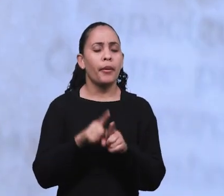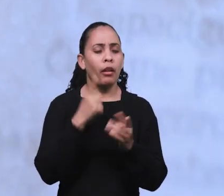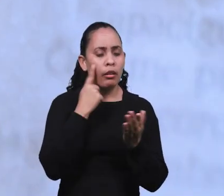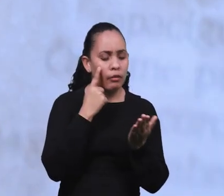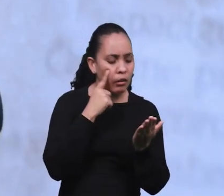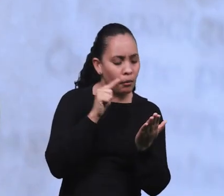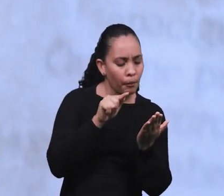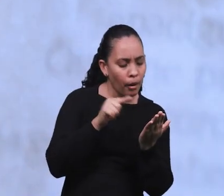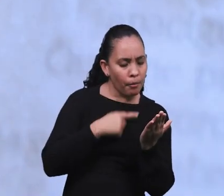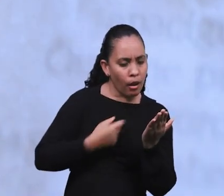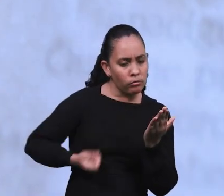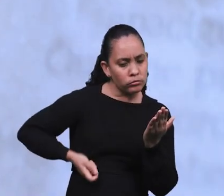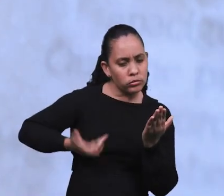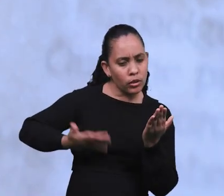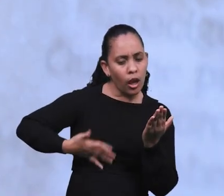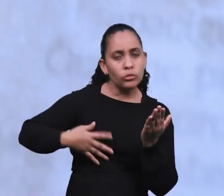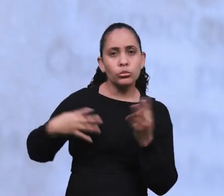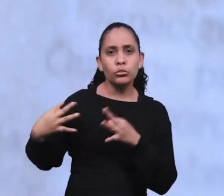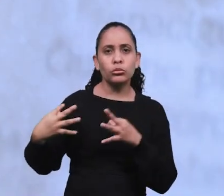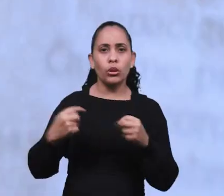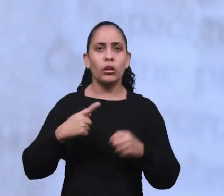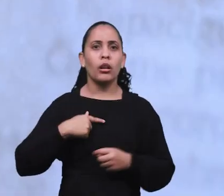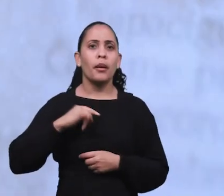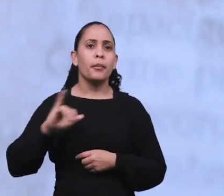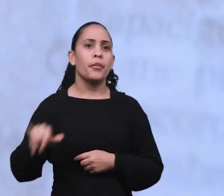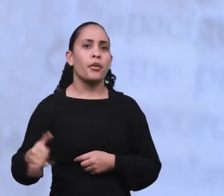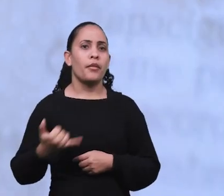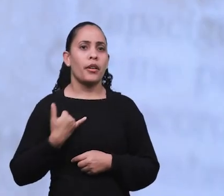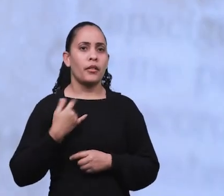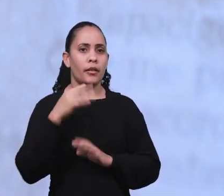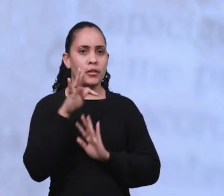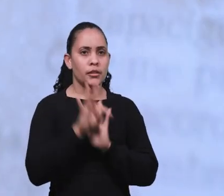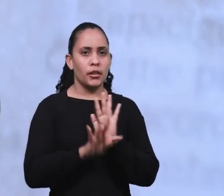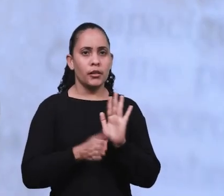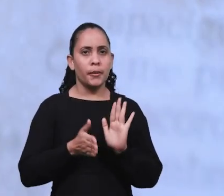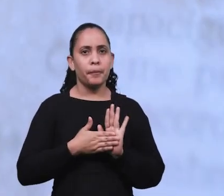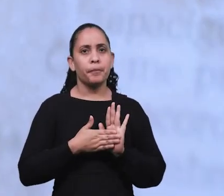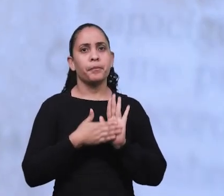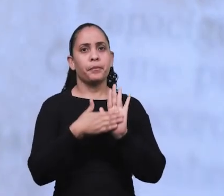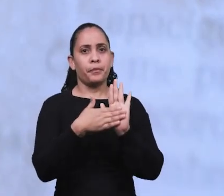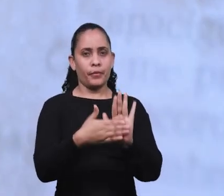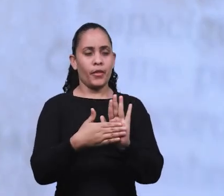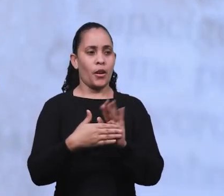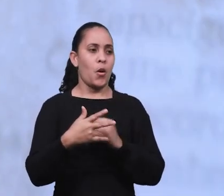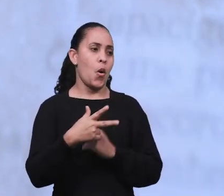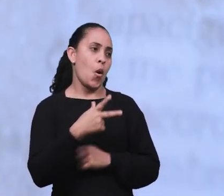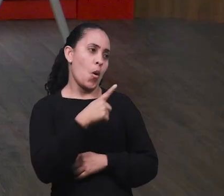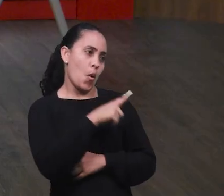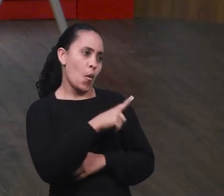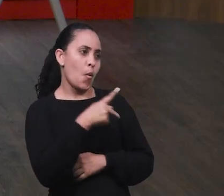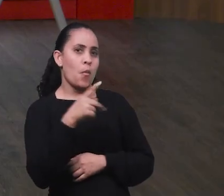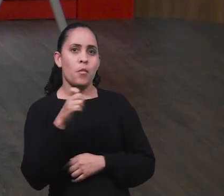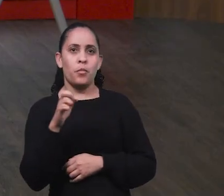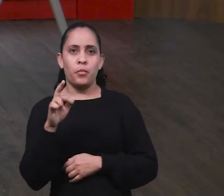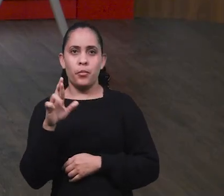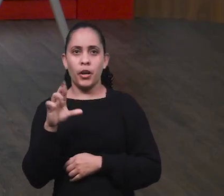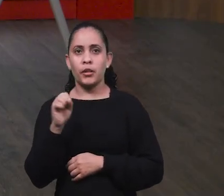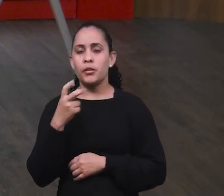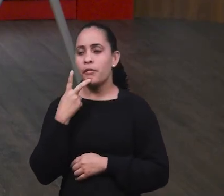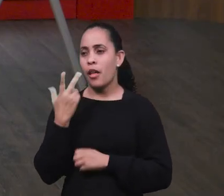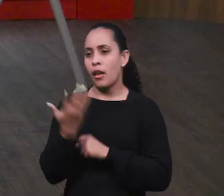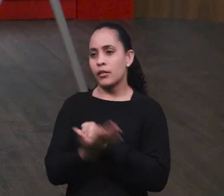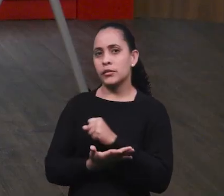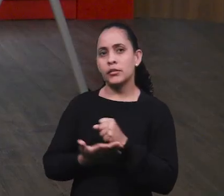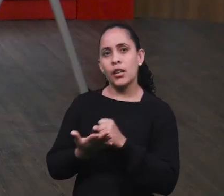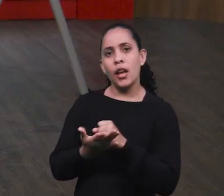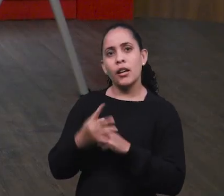conferir, verificar os gastos. Eu queria aproveitar, pegar esse texto e deixar o Pedro trabalhar conosco com esse